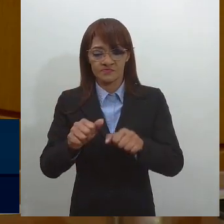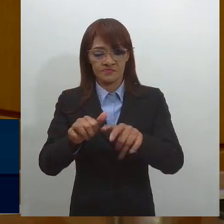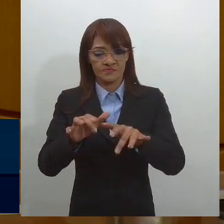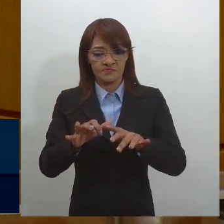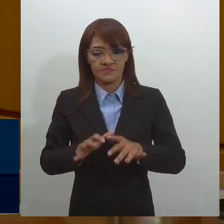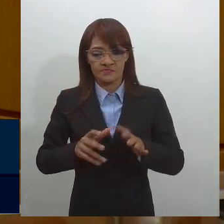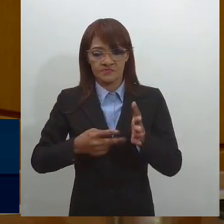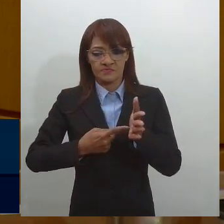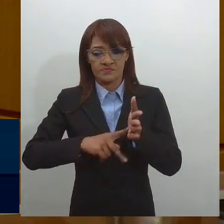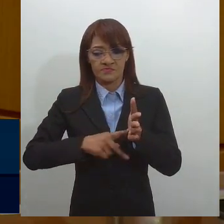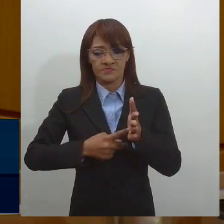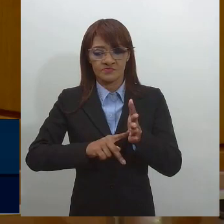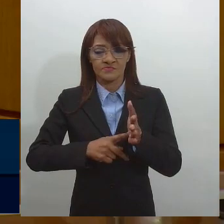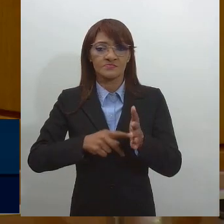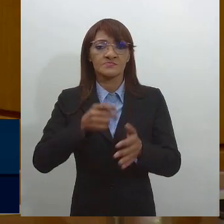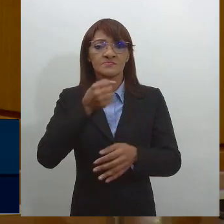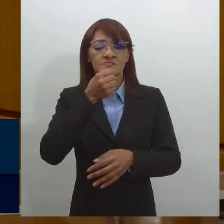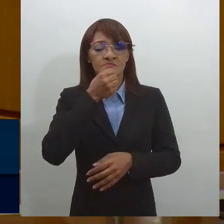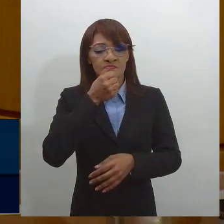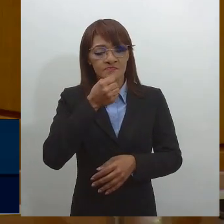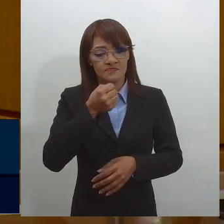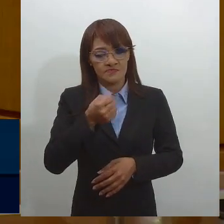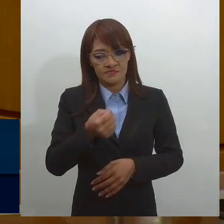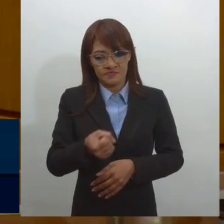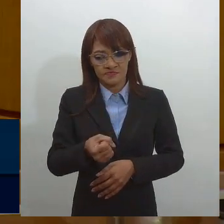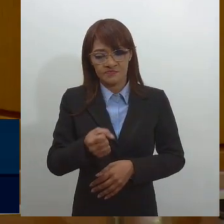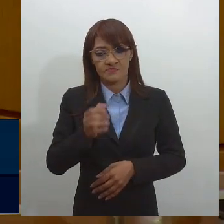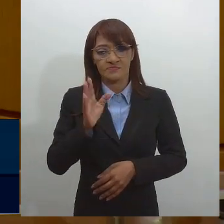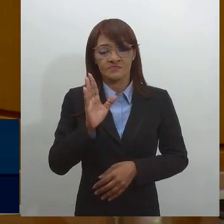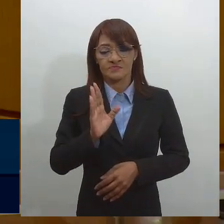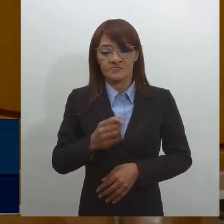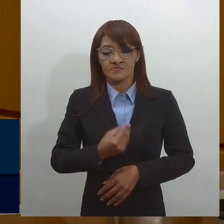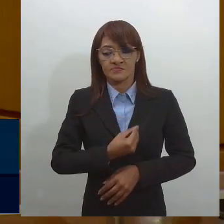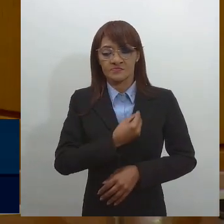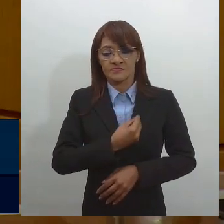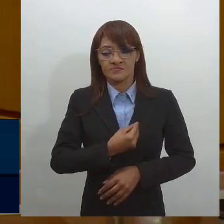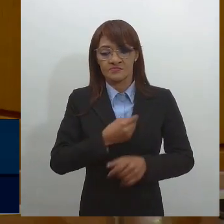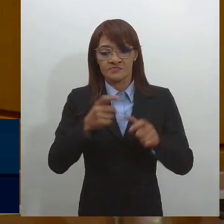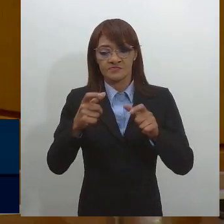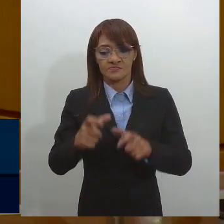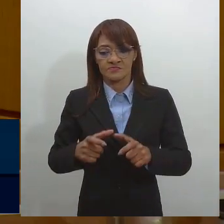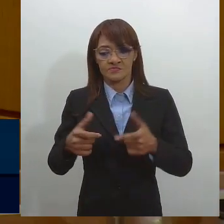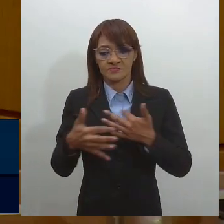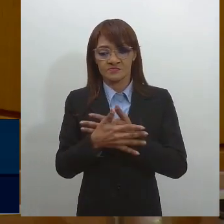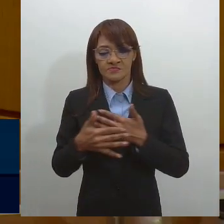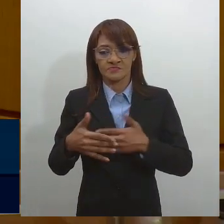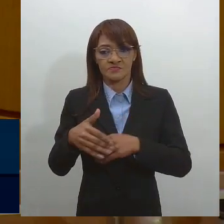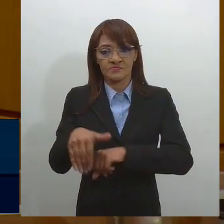o Sindijó, que fica localizado aqui no centro, na Rua Maruim,